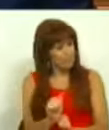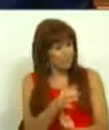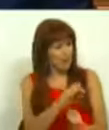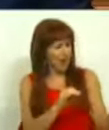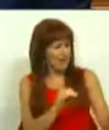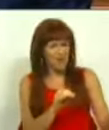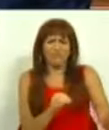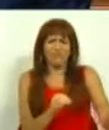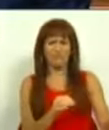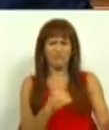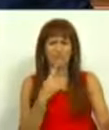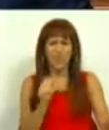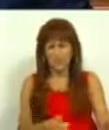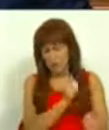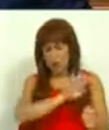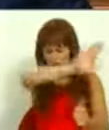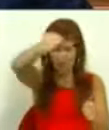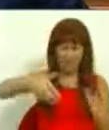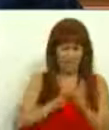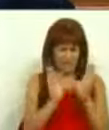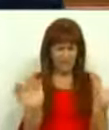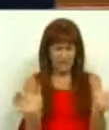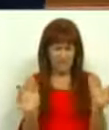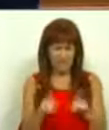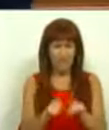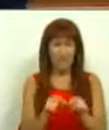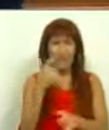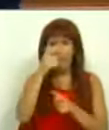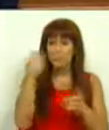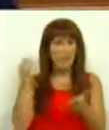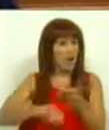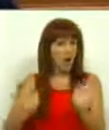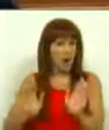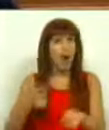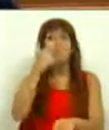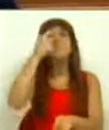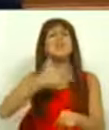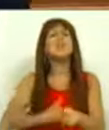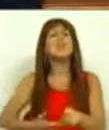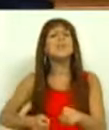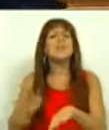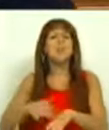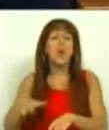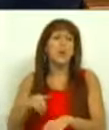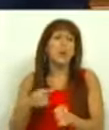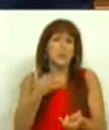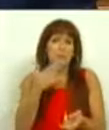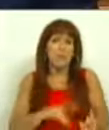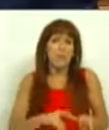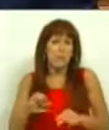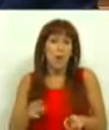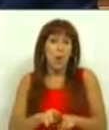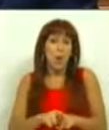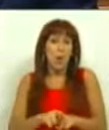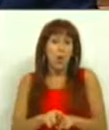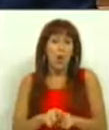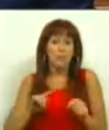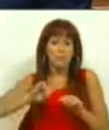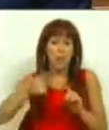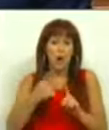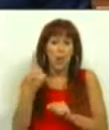PS e de forma bem mais abrangente, a isenção dos cidadãos desempregados que, em virtude de situação transitória ou duração inferior a um